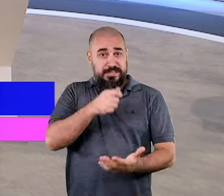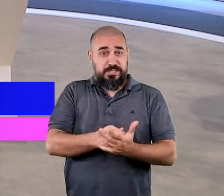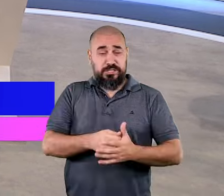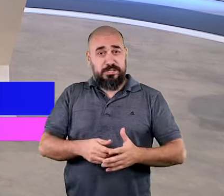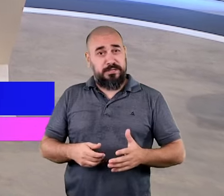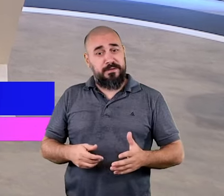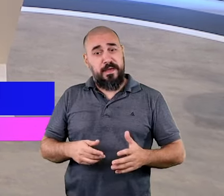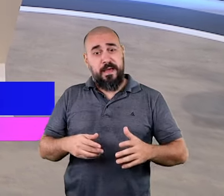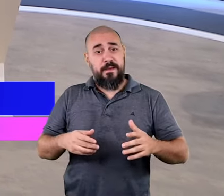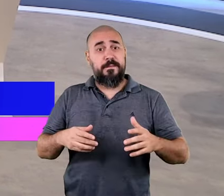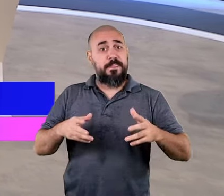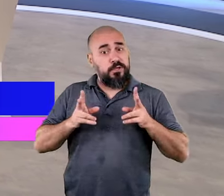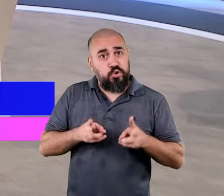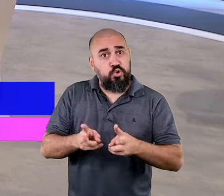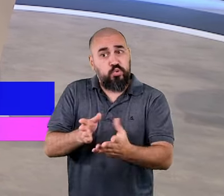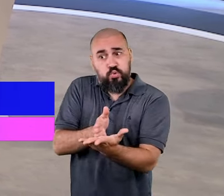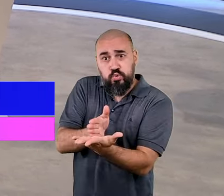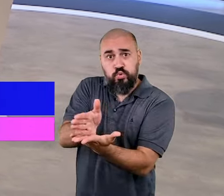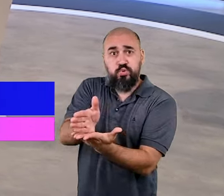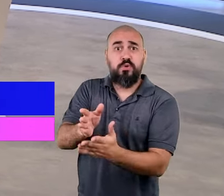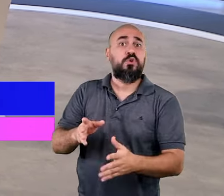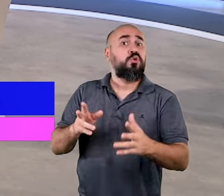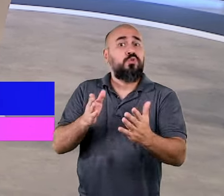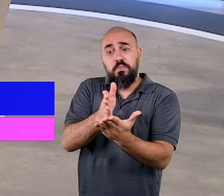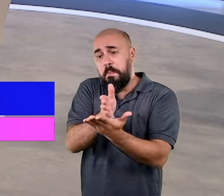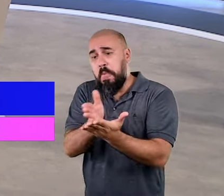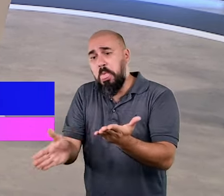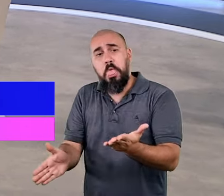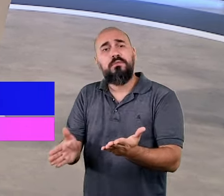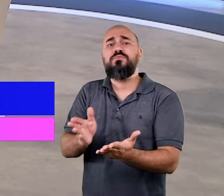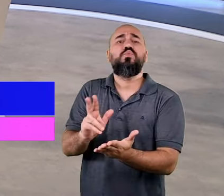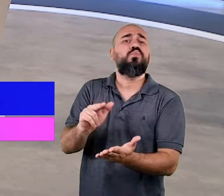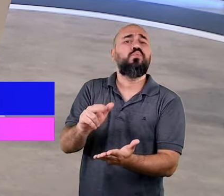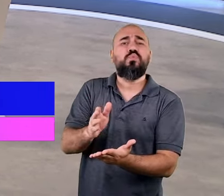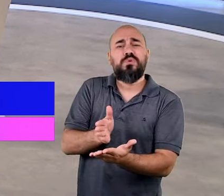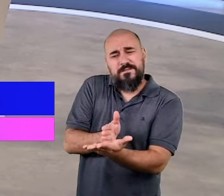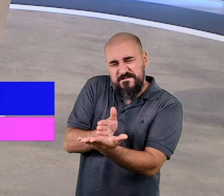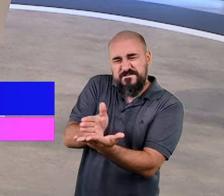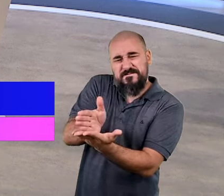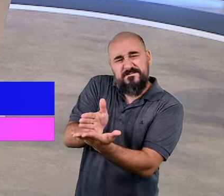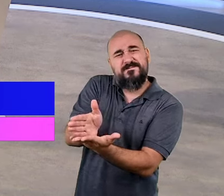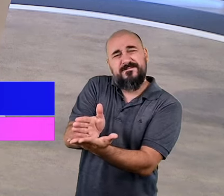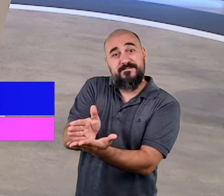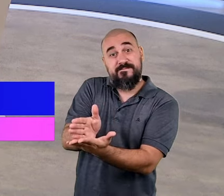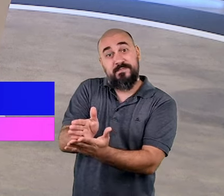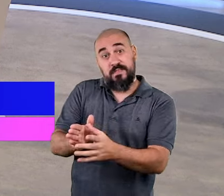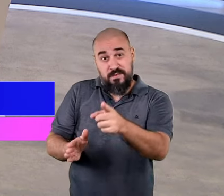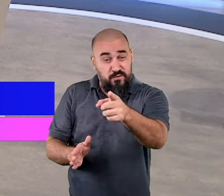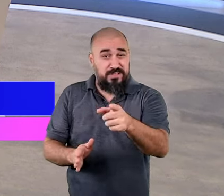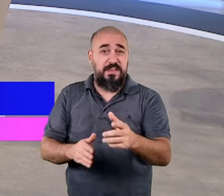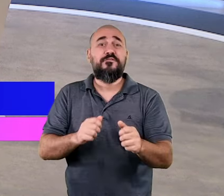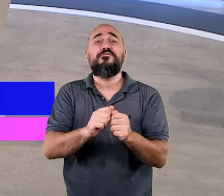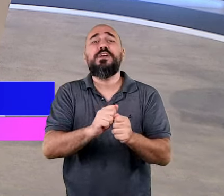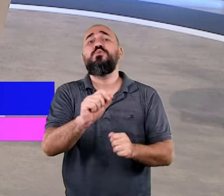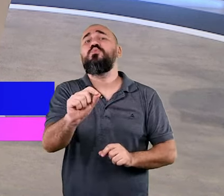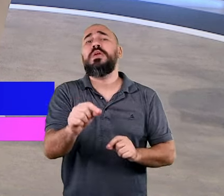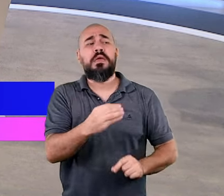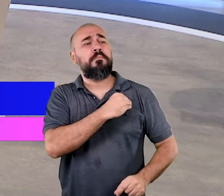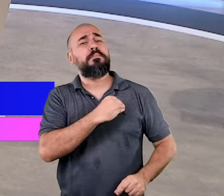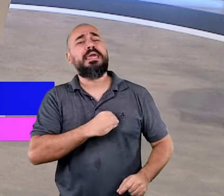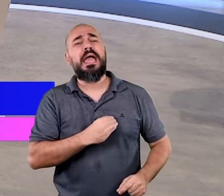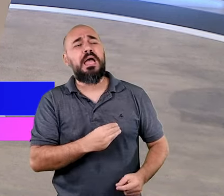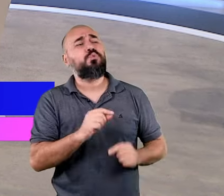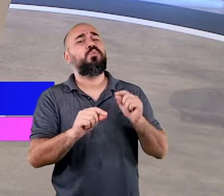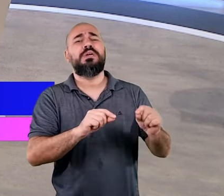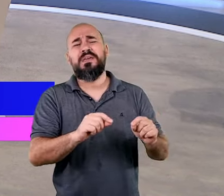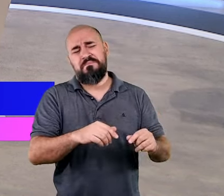jamais abandone o Senhor. Não importa aonde você foi, não importa nem o que você fez, o que importa é